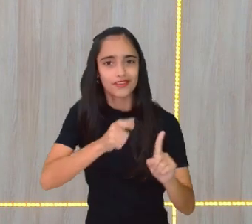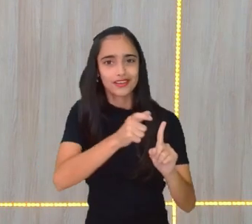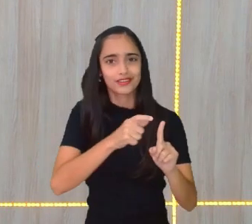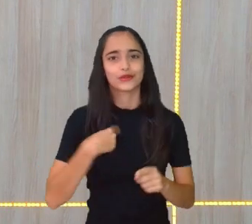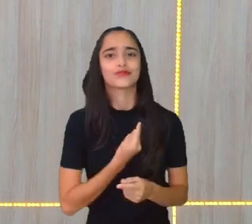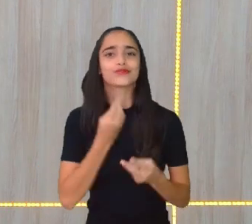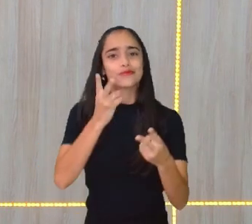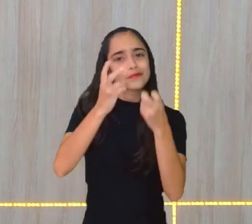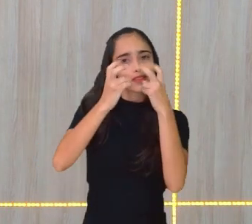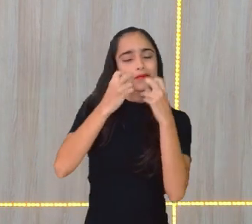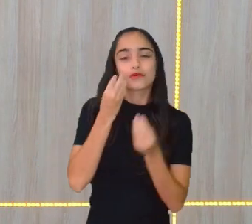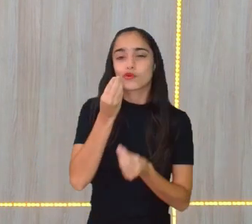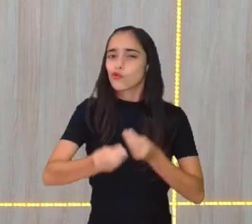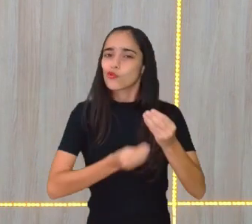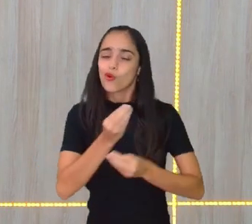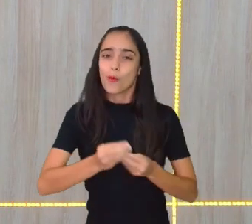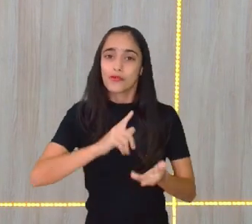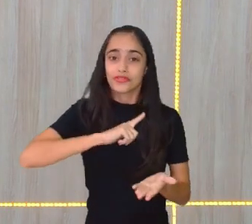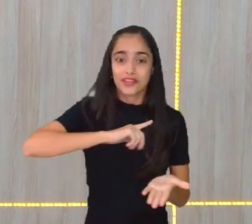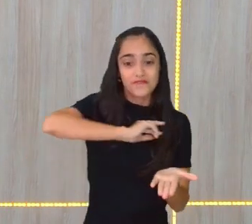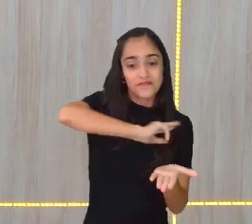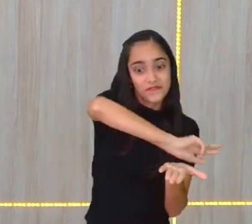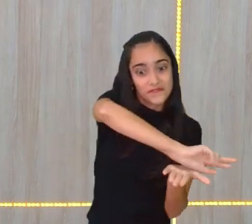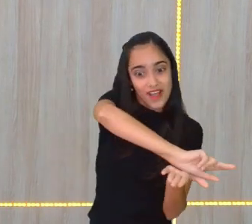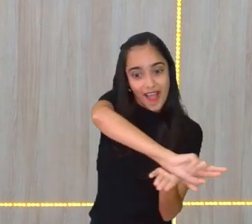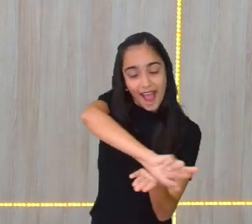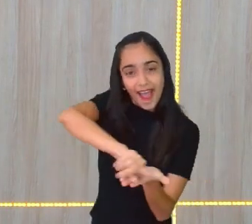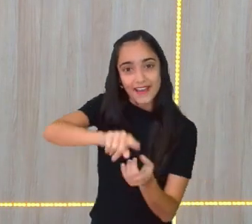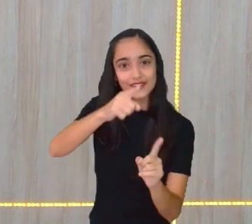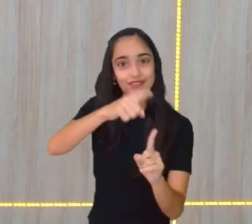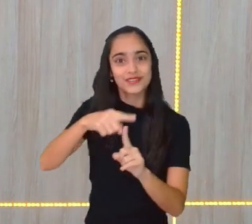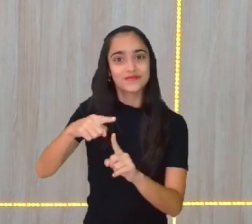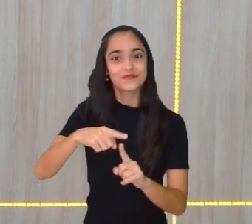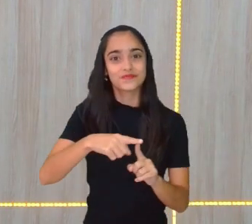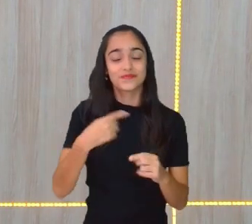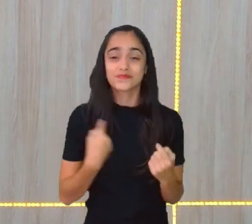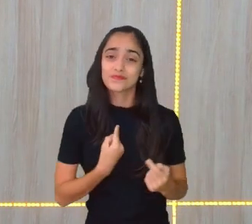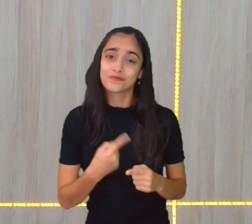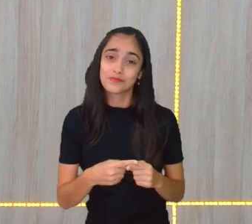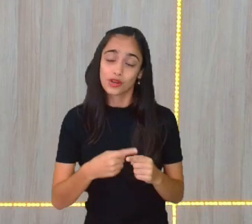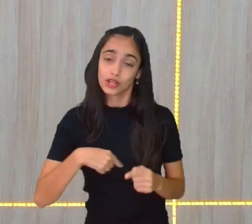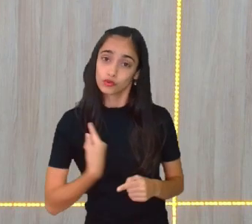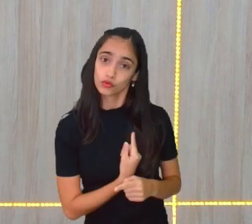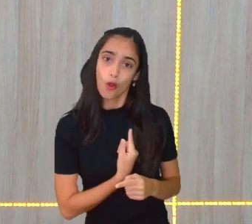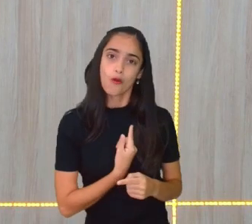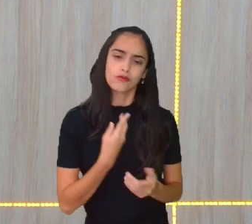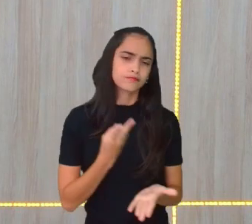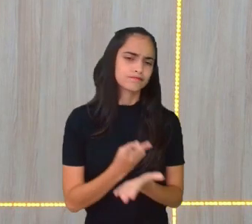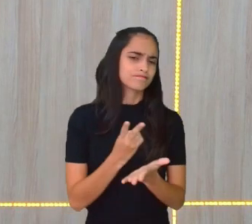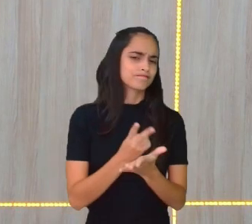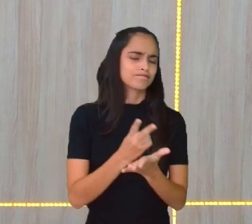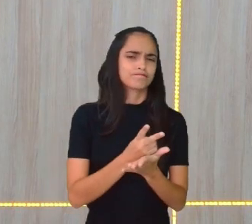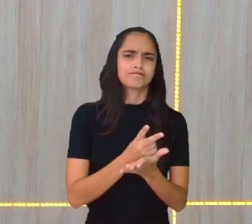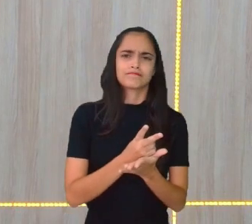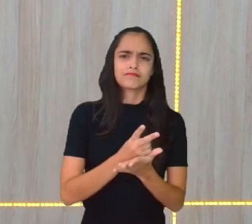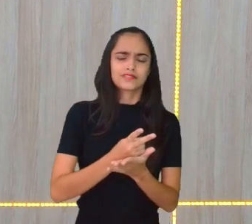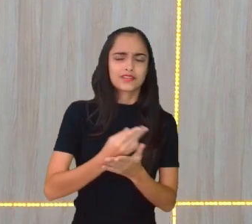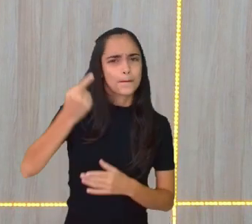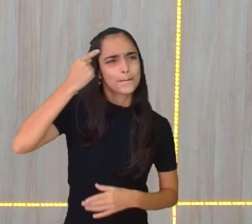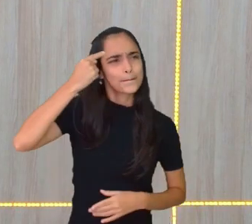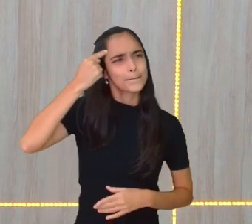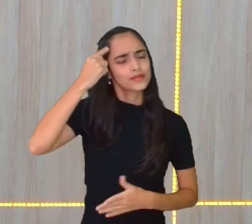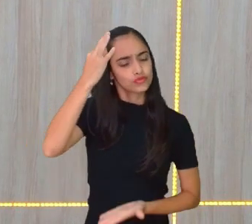muito diverso, porque a gente passa o ano todinho estudando texto narrativo e a gente sempre pensa na estrutura, né, professora